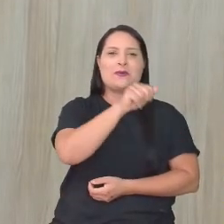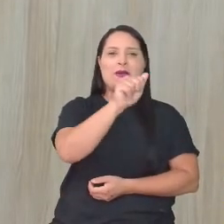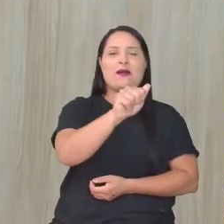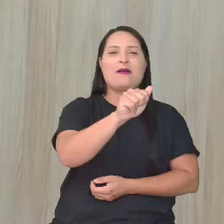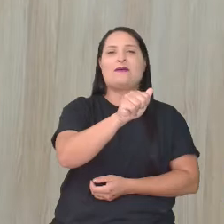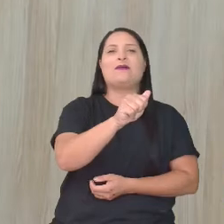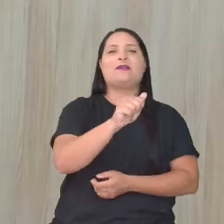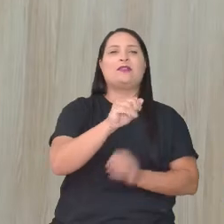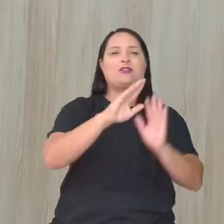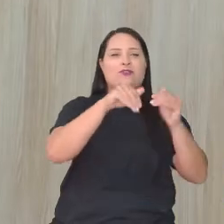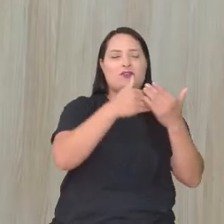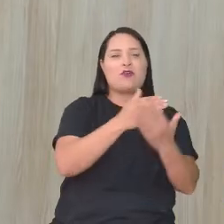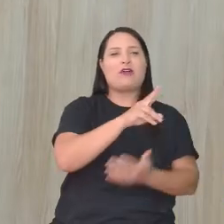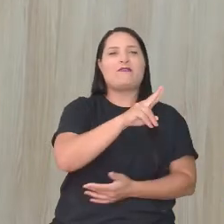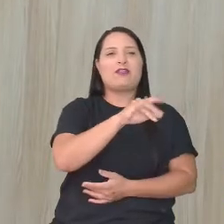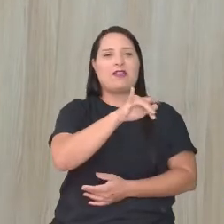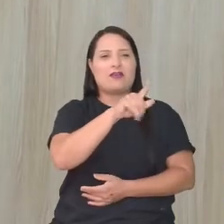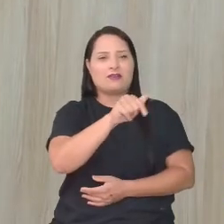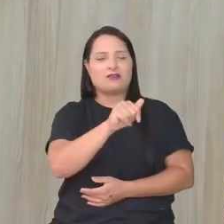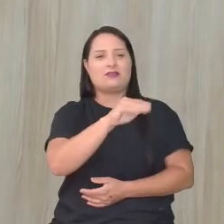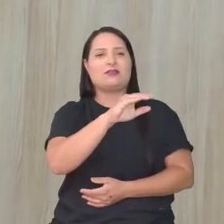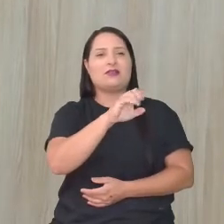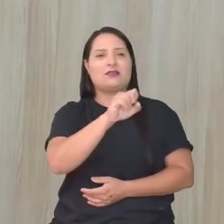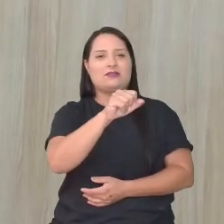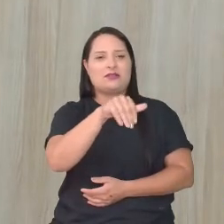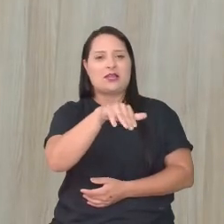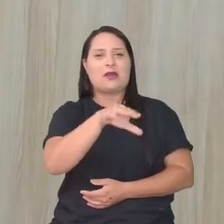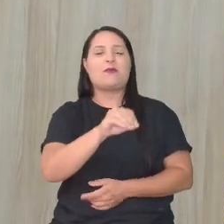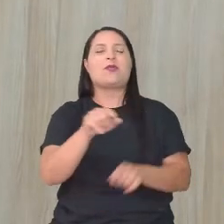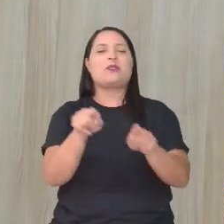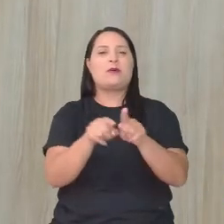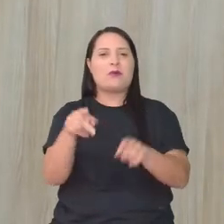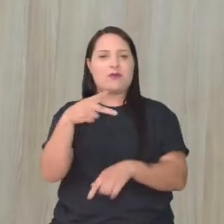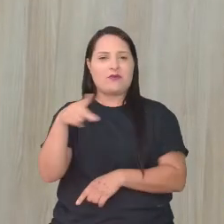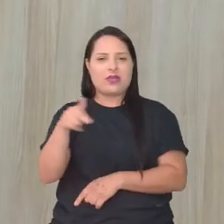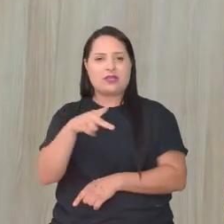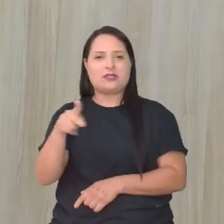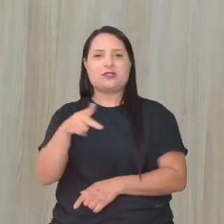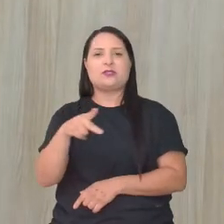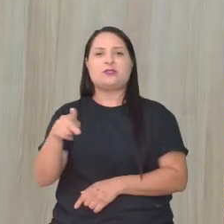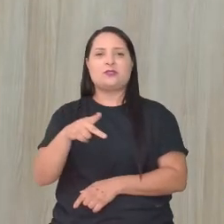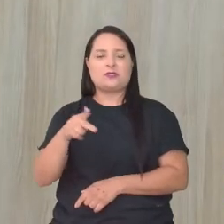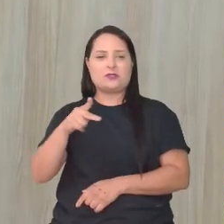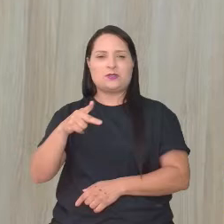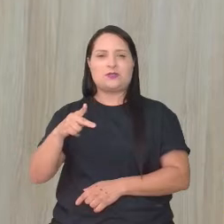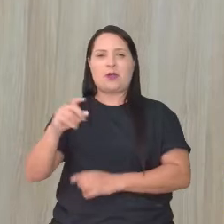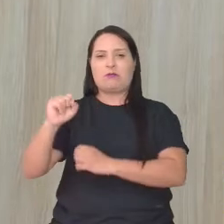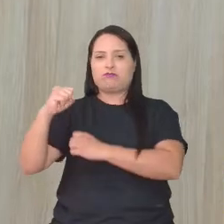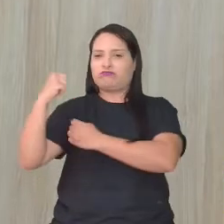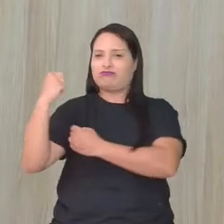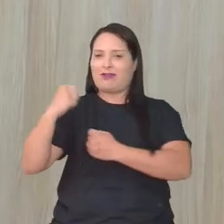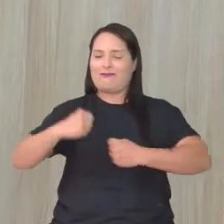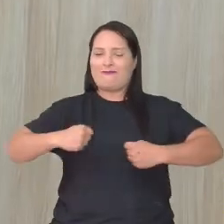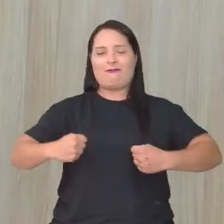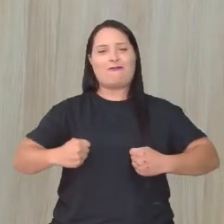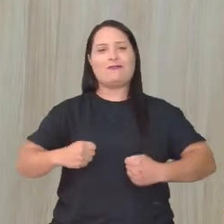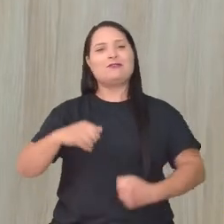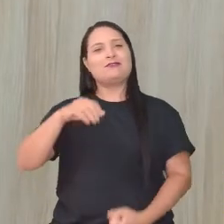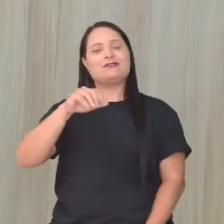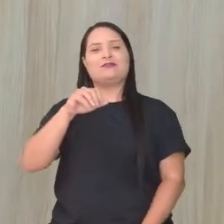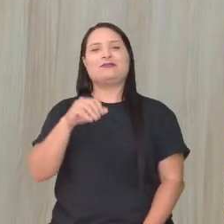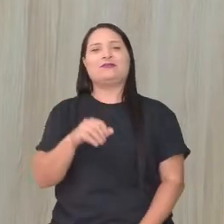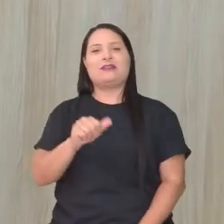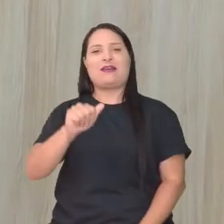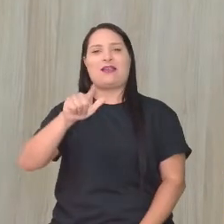né, da Escola Vila Sésamo, o professor Alami também, né, que sempre o professor chega, Saradão, que chega junto, que está aqui,